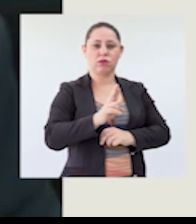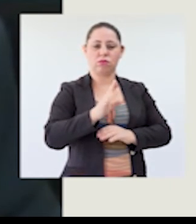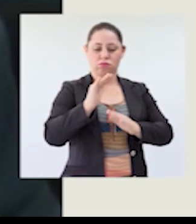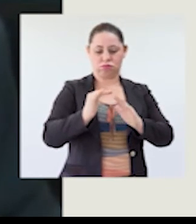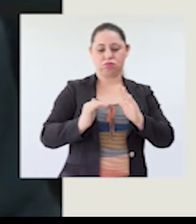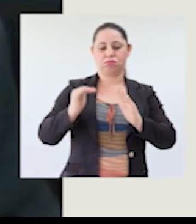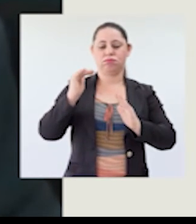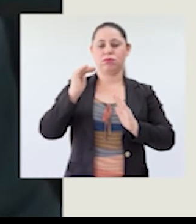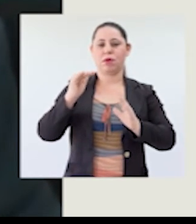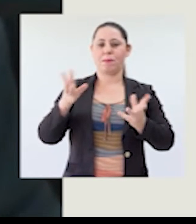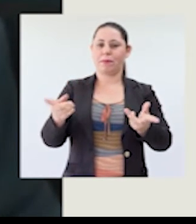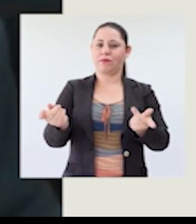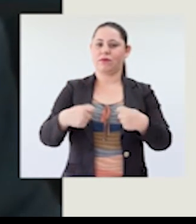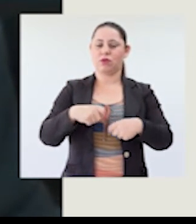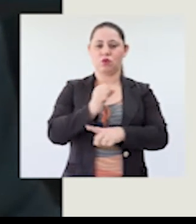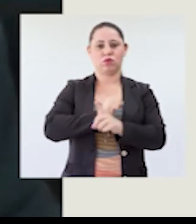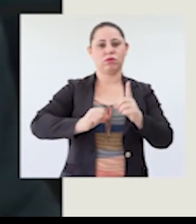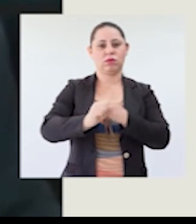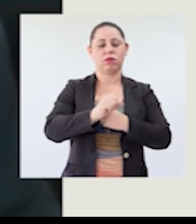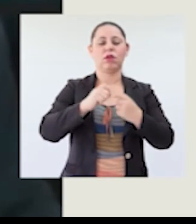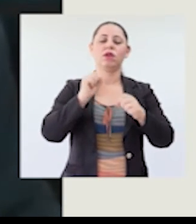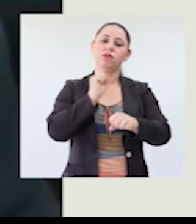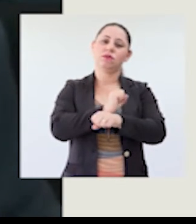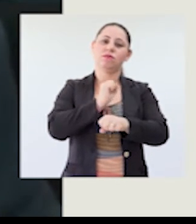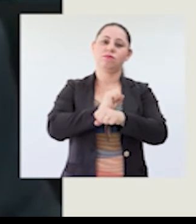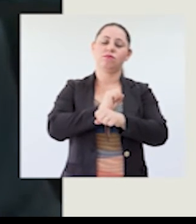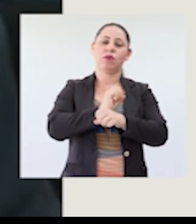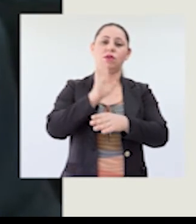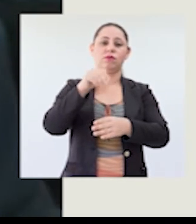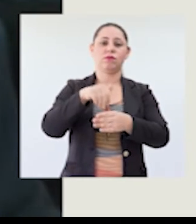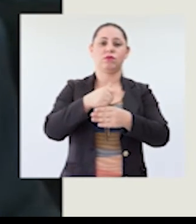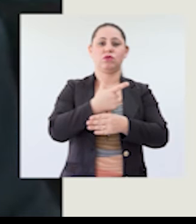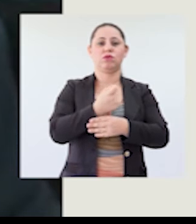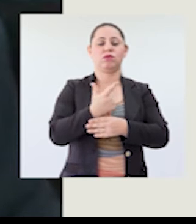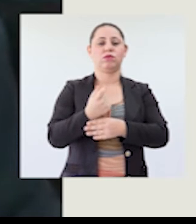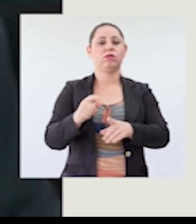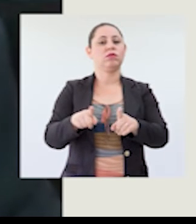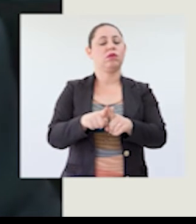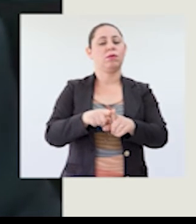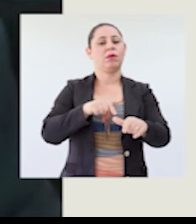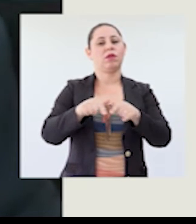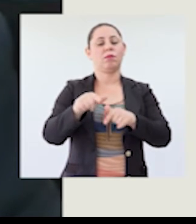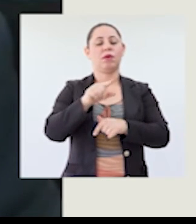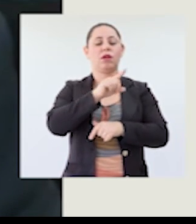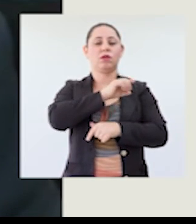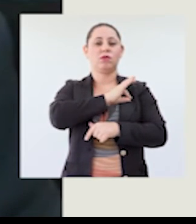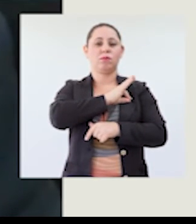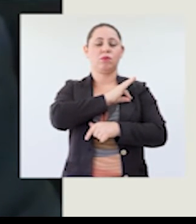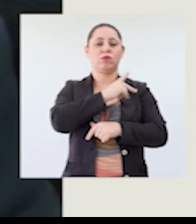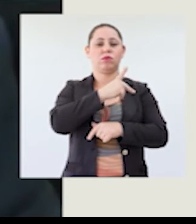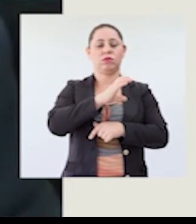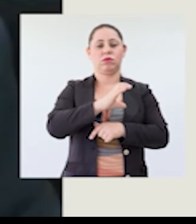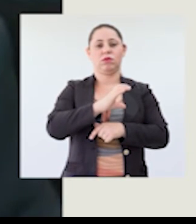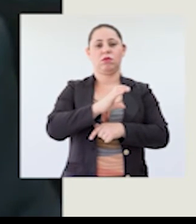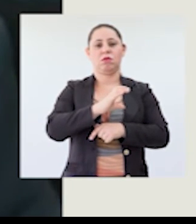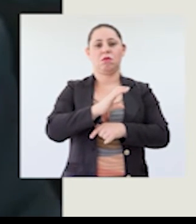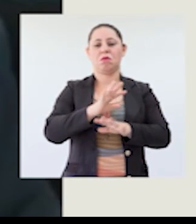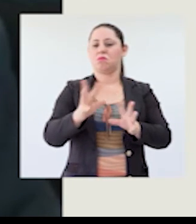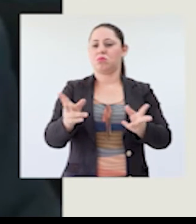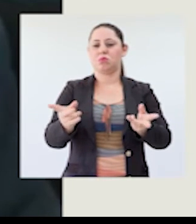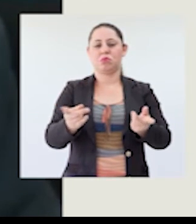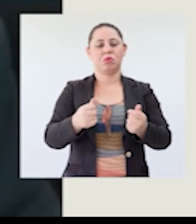à altura que a sociedade espera, né, desse pleito, no que diz respeito à atuação da Polícia Civil. É extremamente